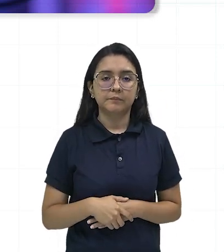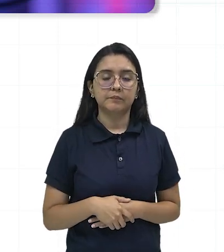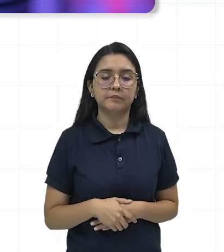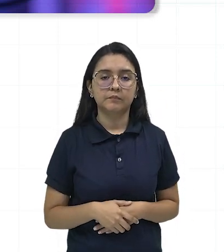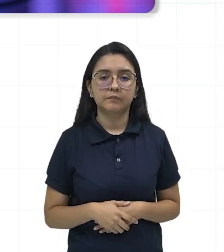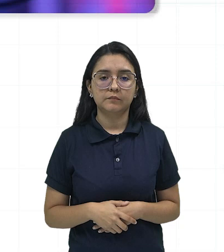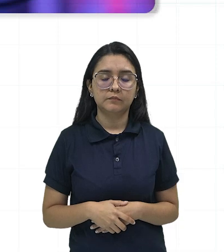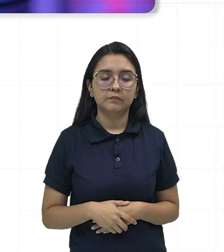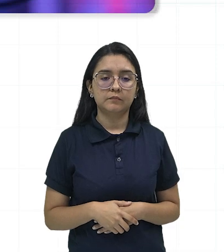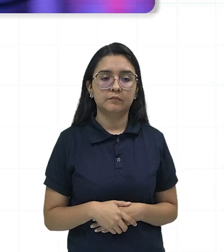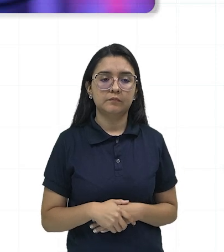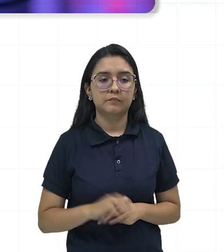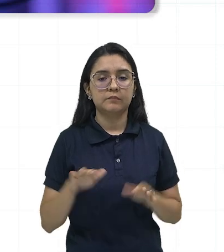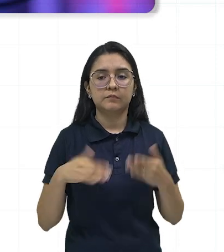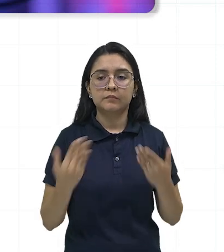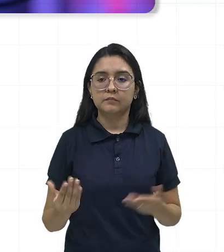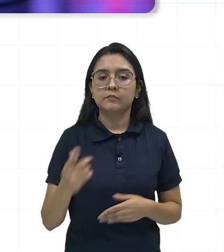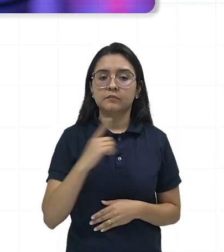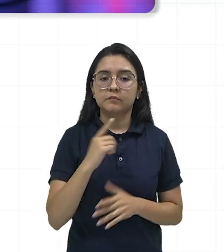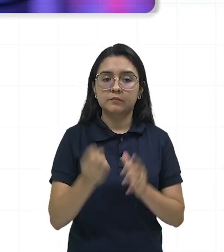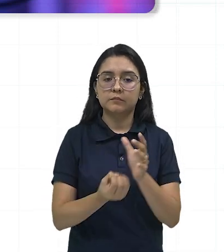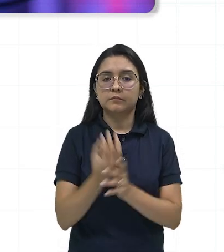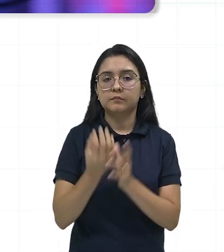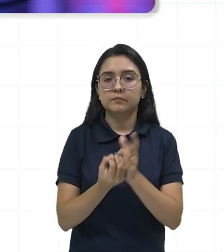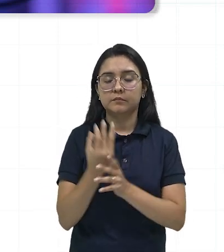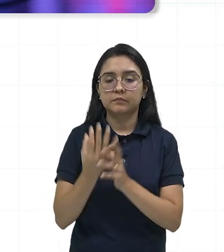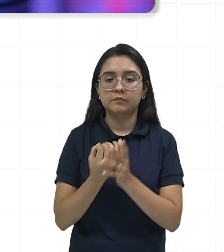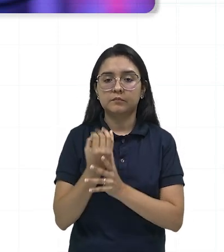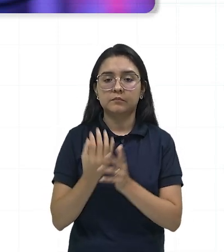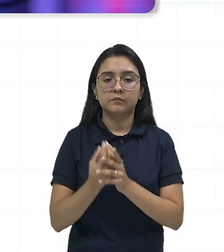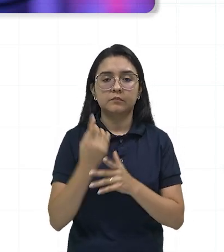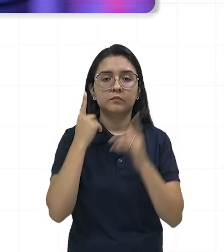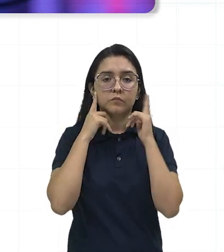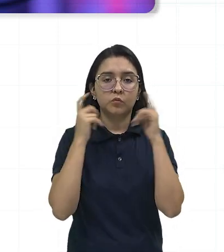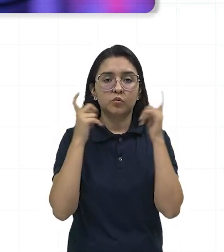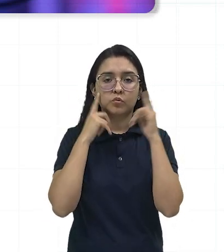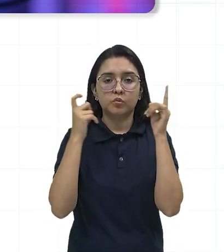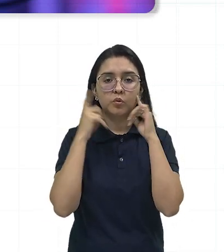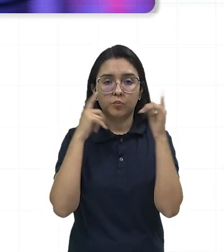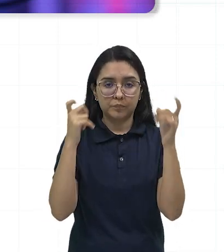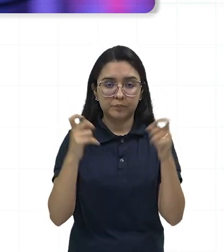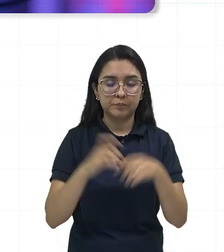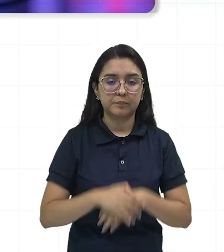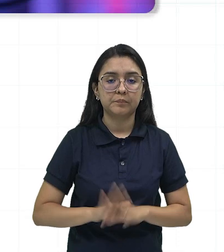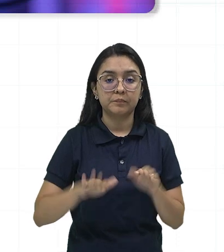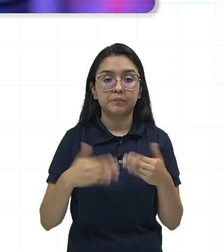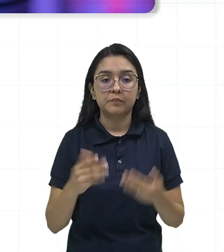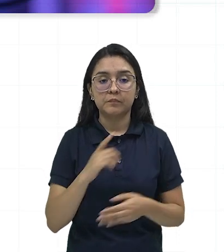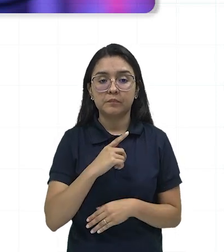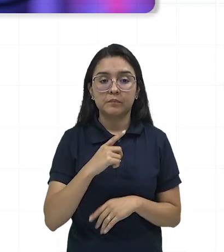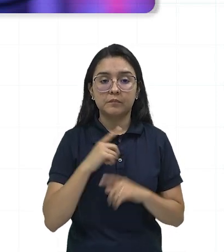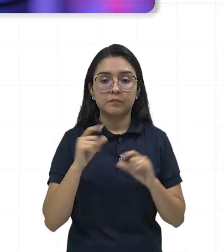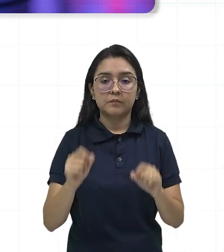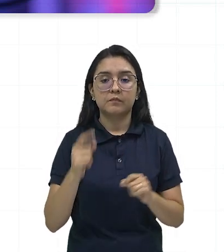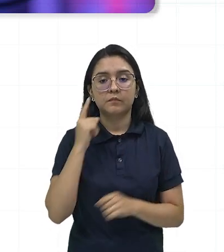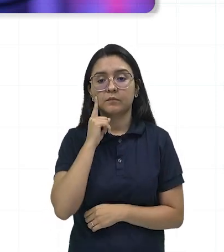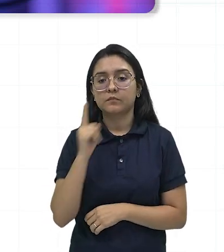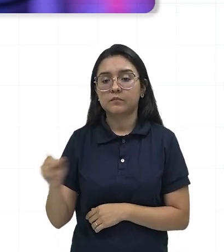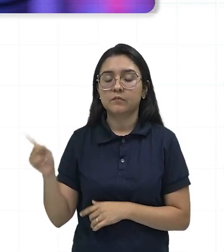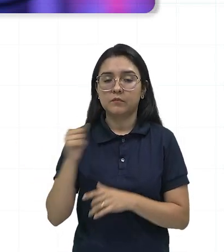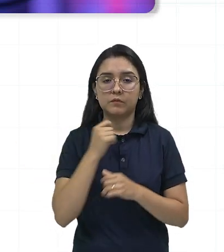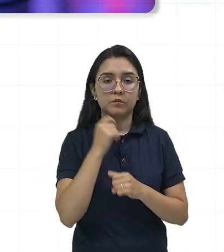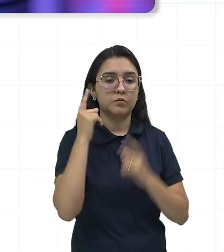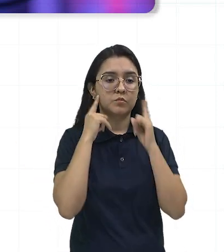né? Então, nós temos aí a produção do som, né? Então, a gente tem essa